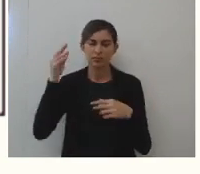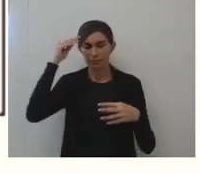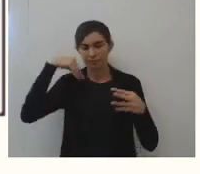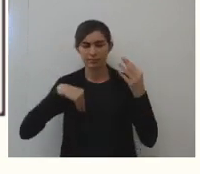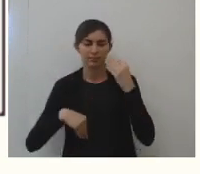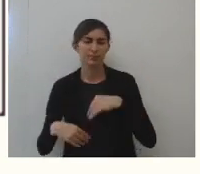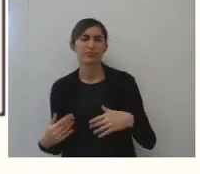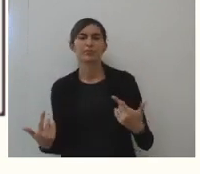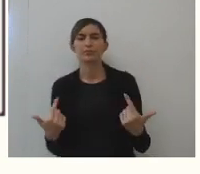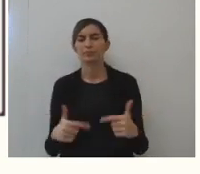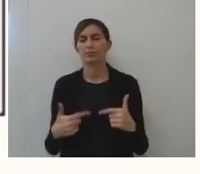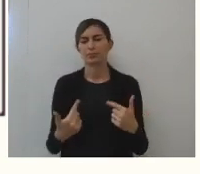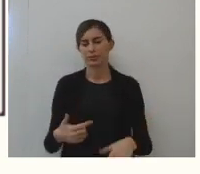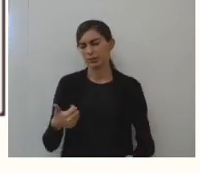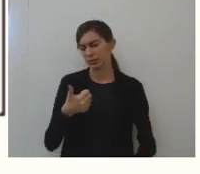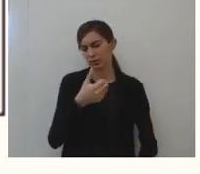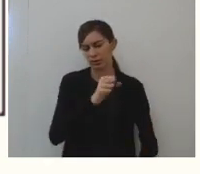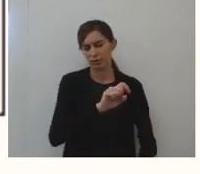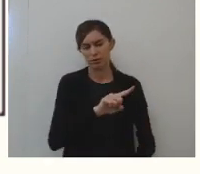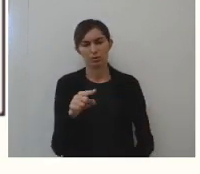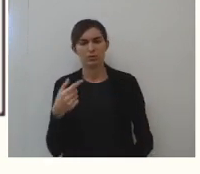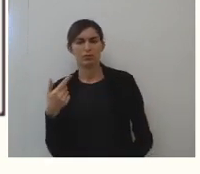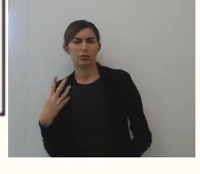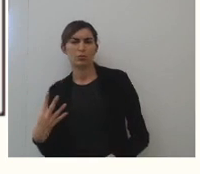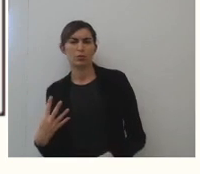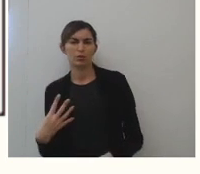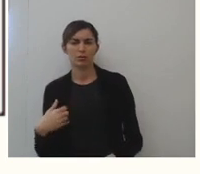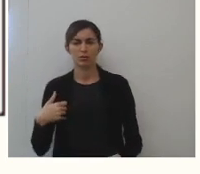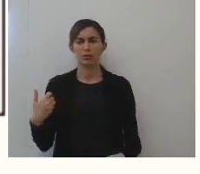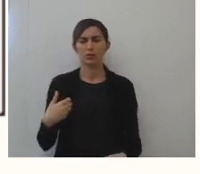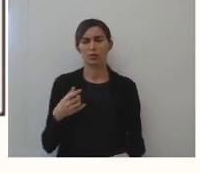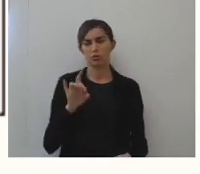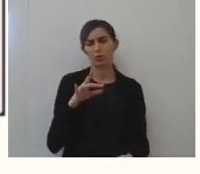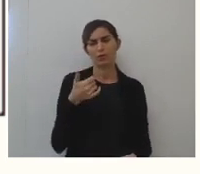aí que de 18 a 24 anos eu tenho apenas